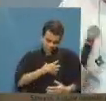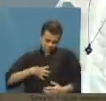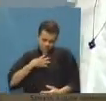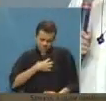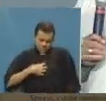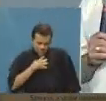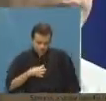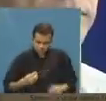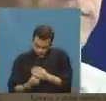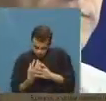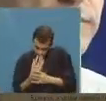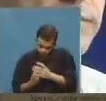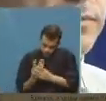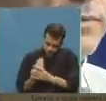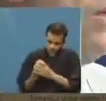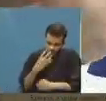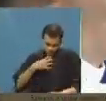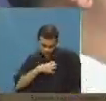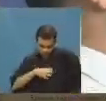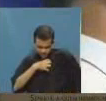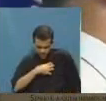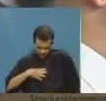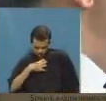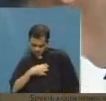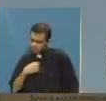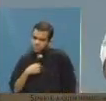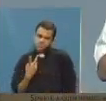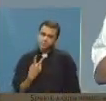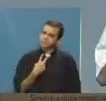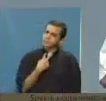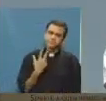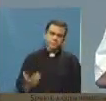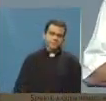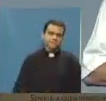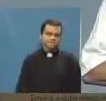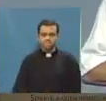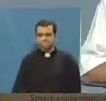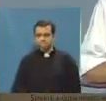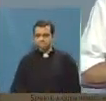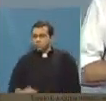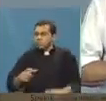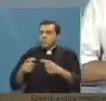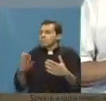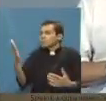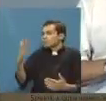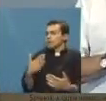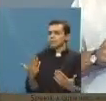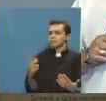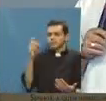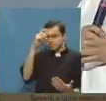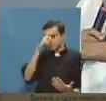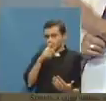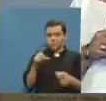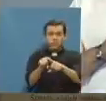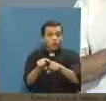mais ressentimento. Vem o partidarismo. Da onde veio essa dificuldade quase que folclórica